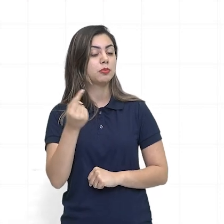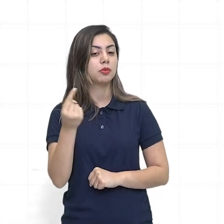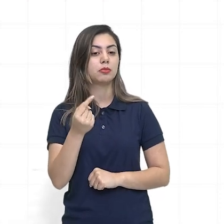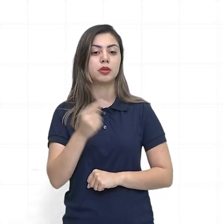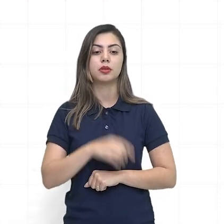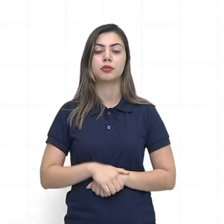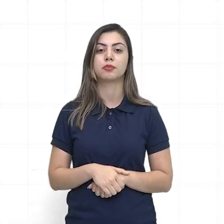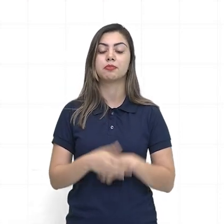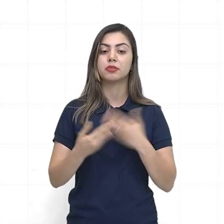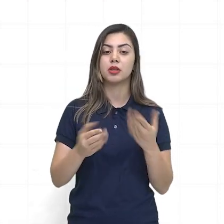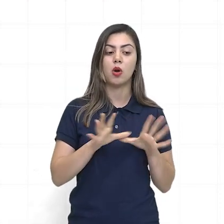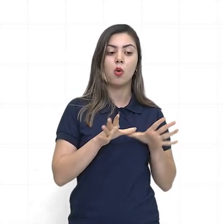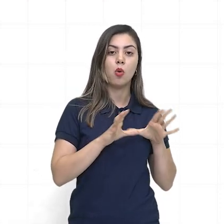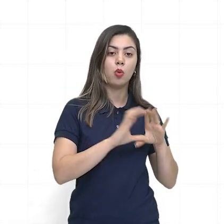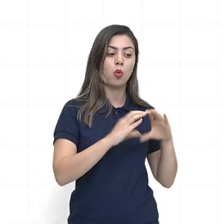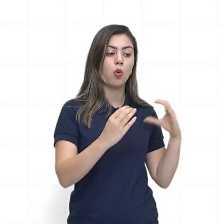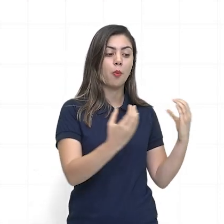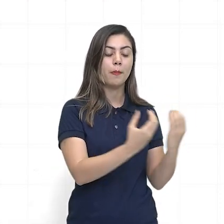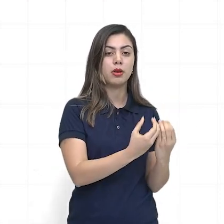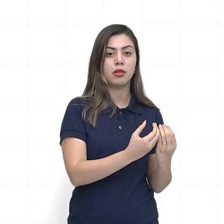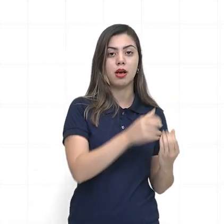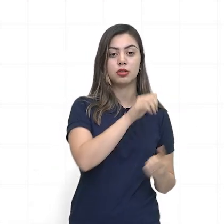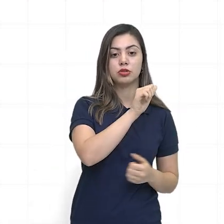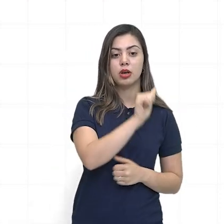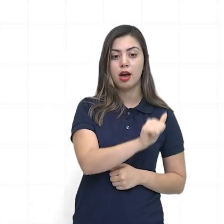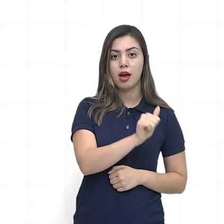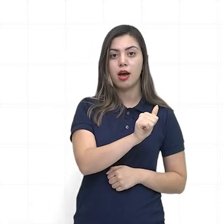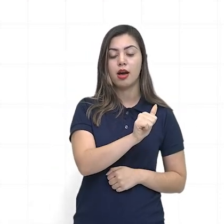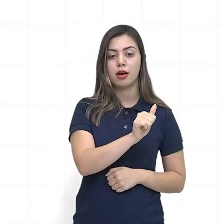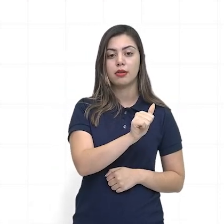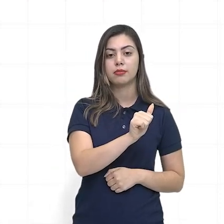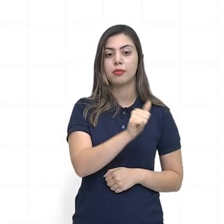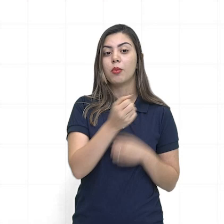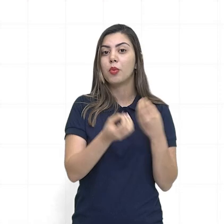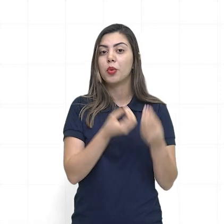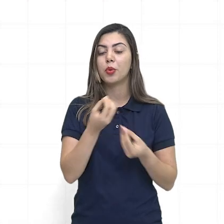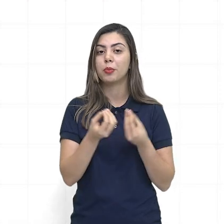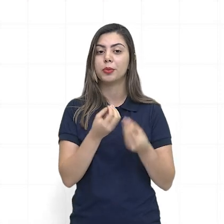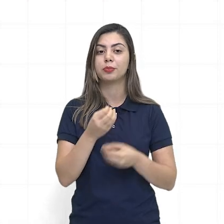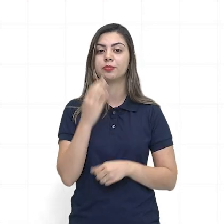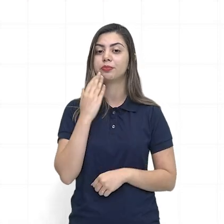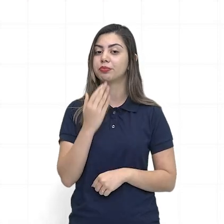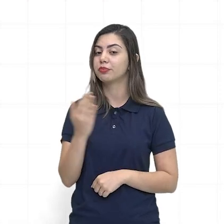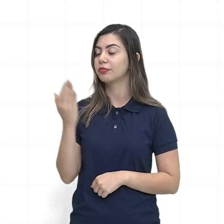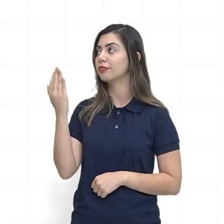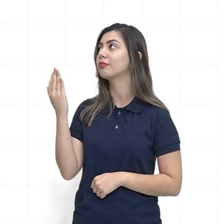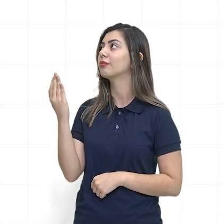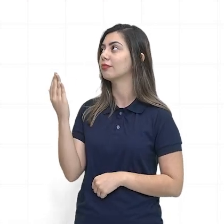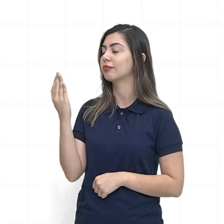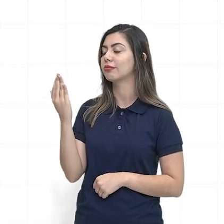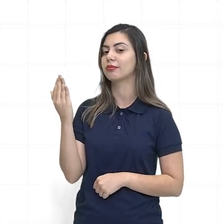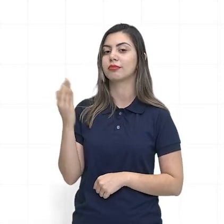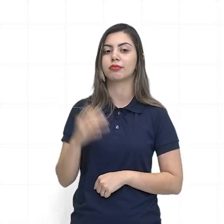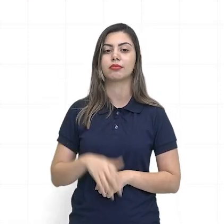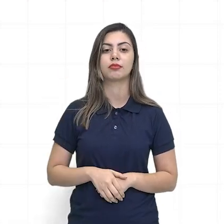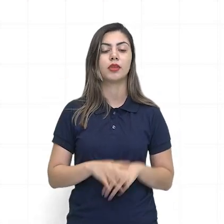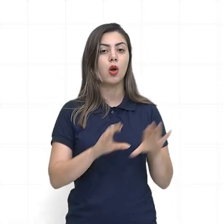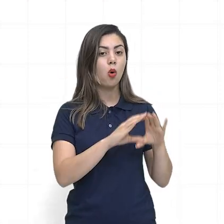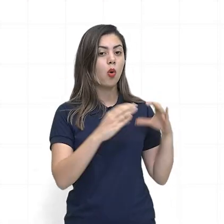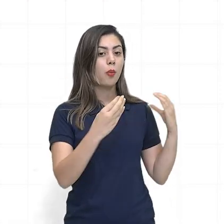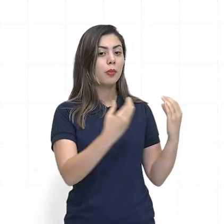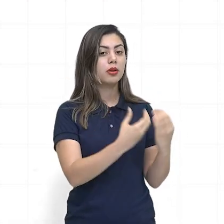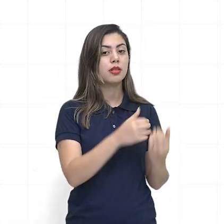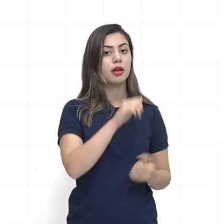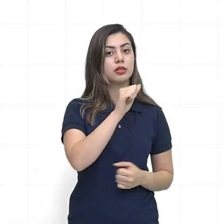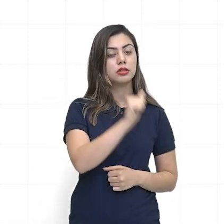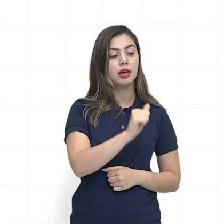a comunidade A tem a mesma, ó, a comunidade A tem a mesma quantidade